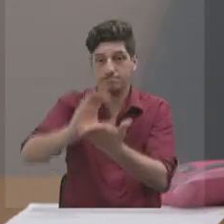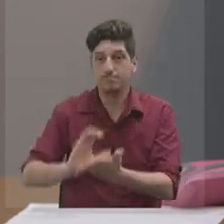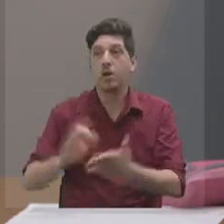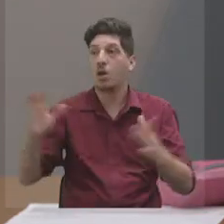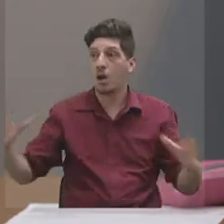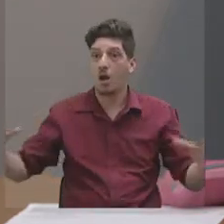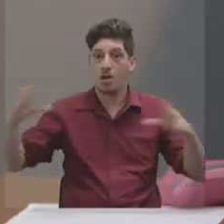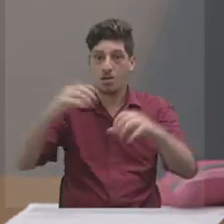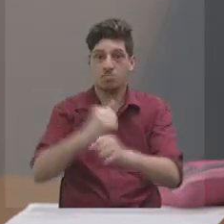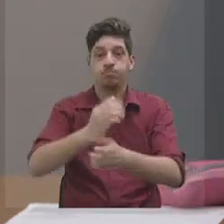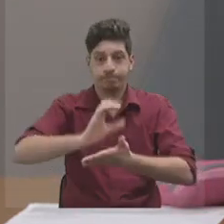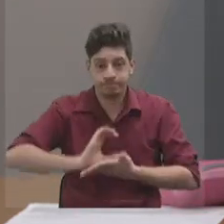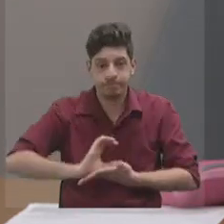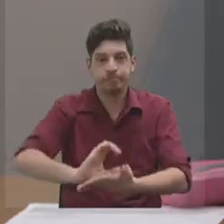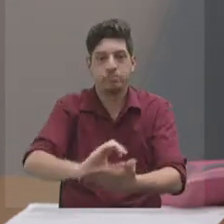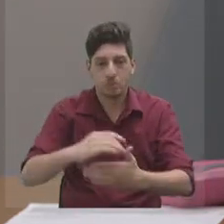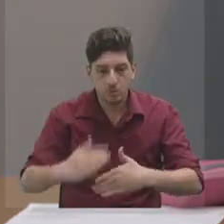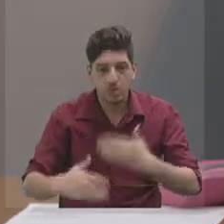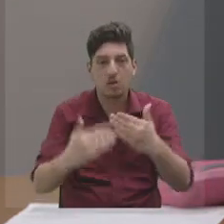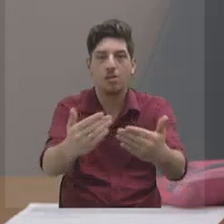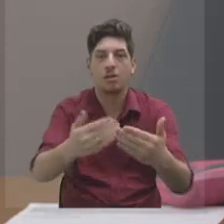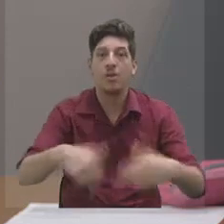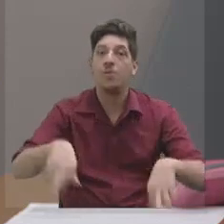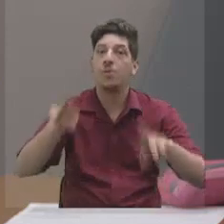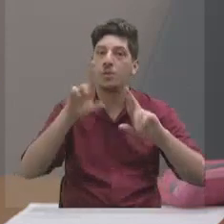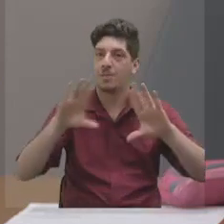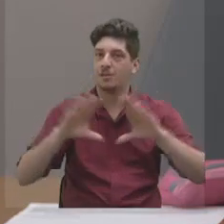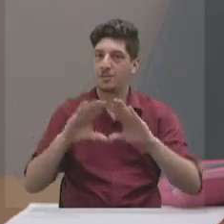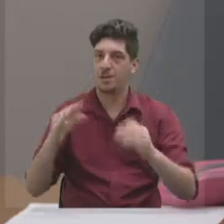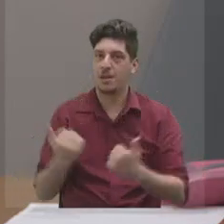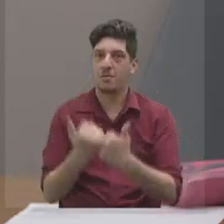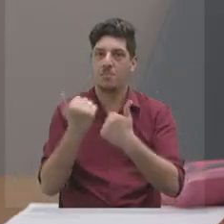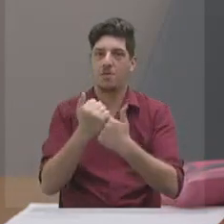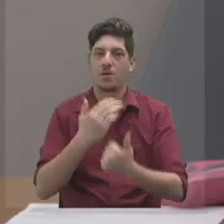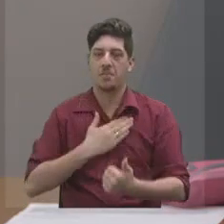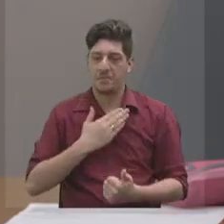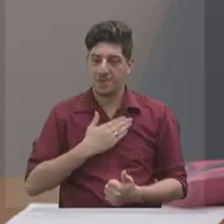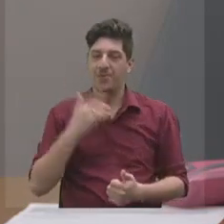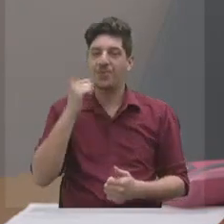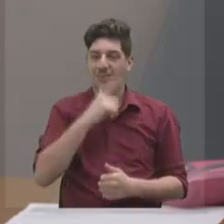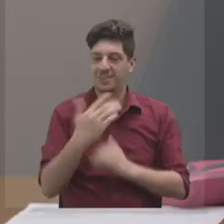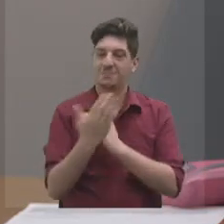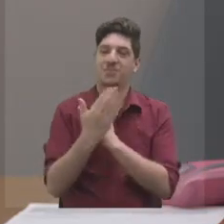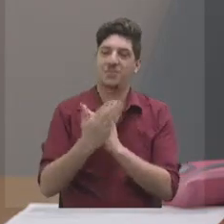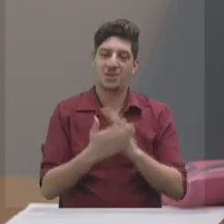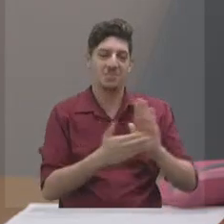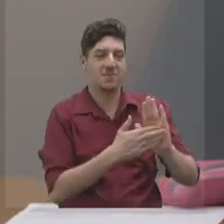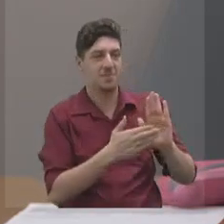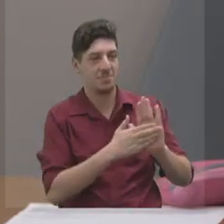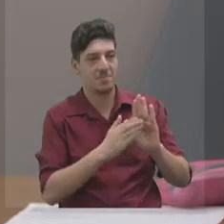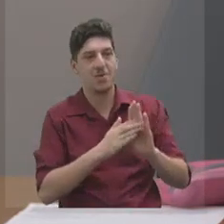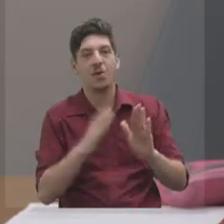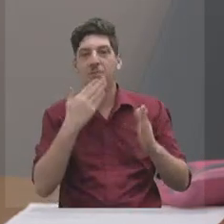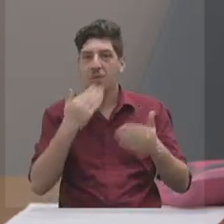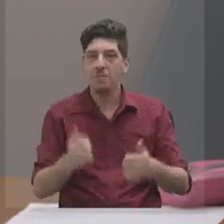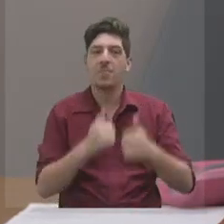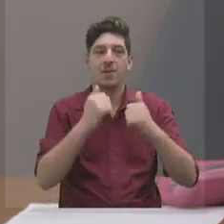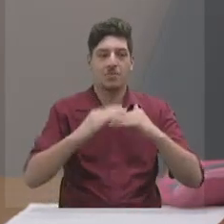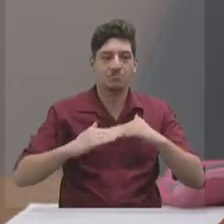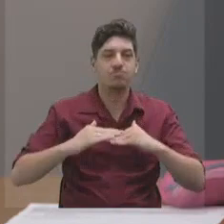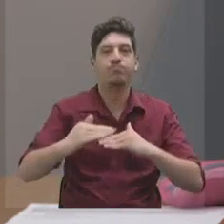que ter essa base para poder avançar E aí conto com o apoio da Assembleia para nos ajudar né Como sempre essa pauta de recuperação das estradas que é a